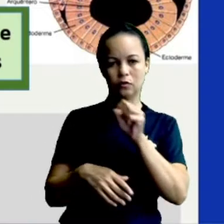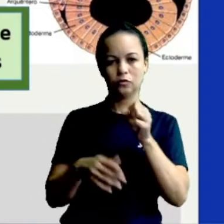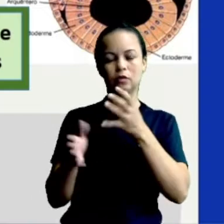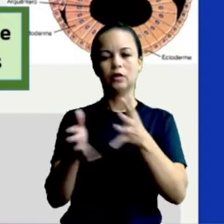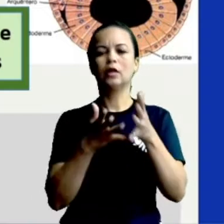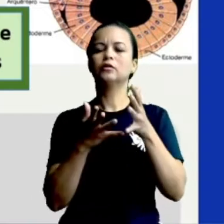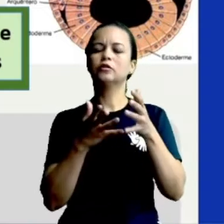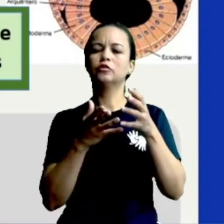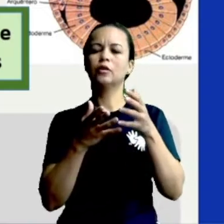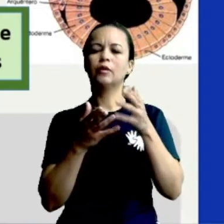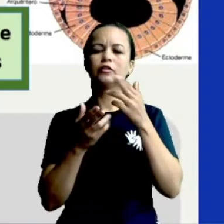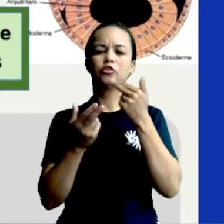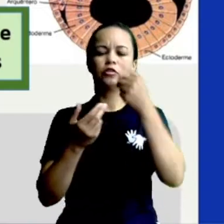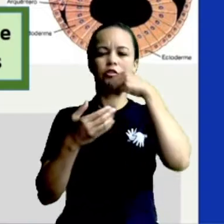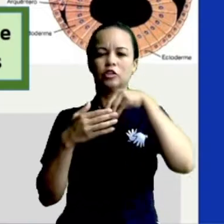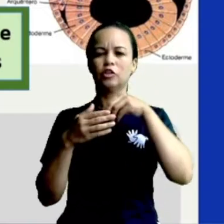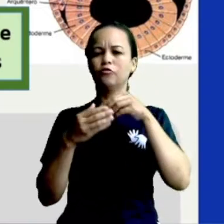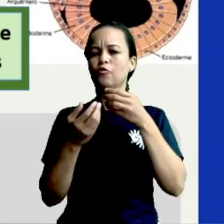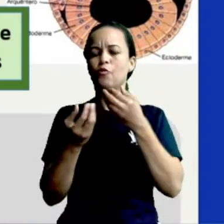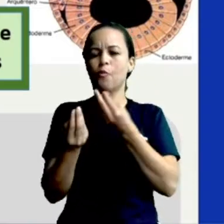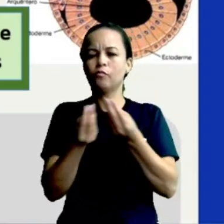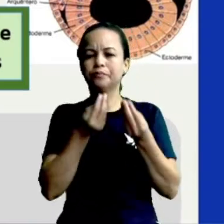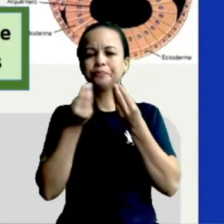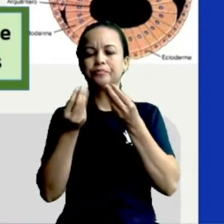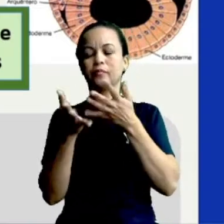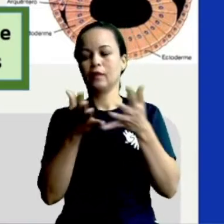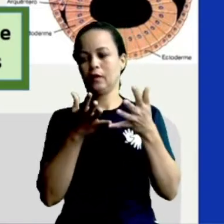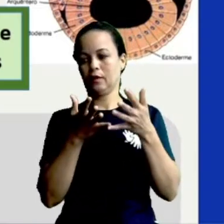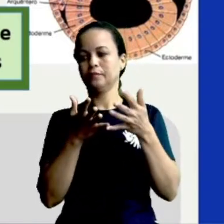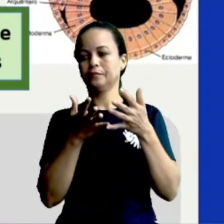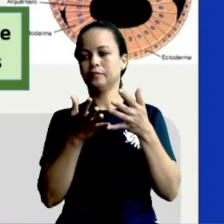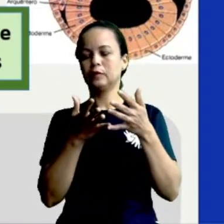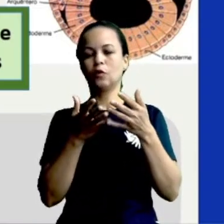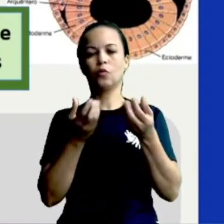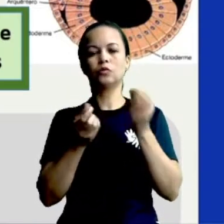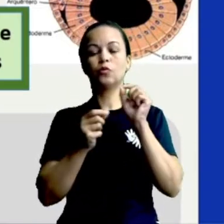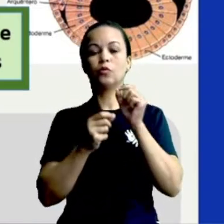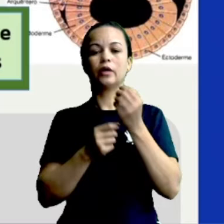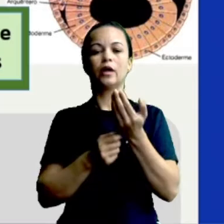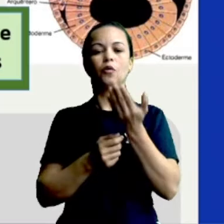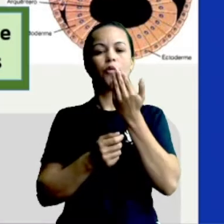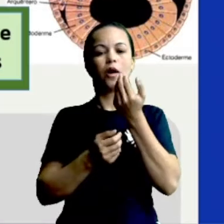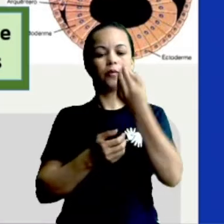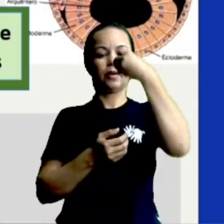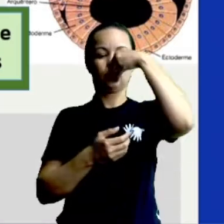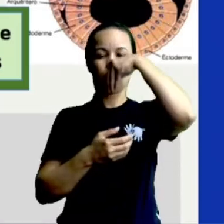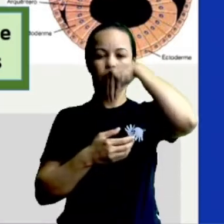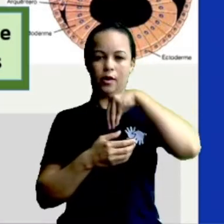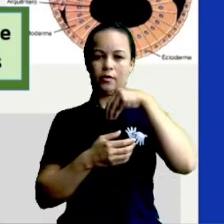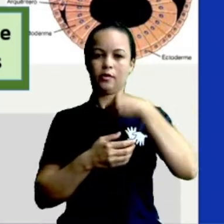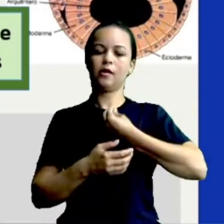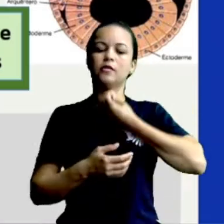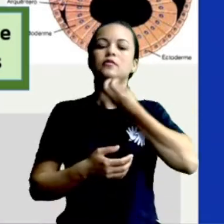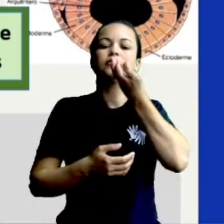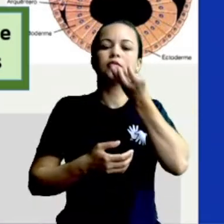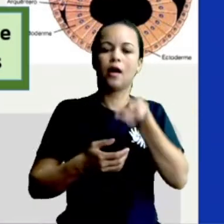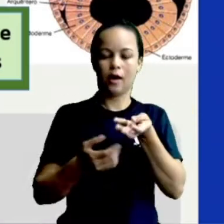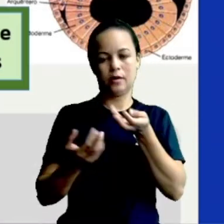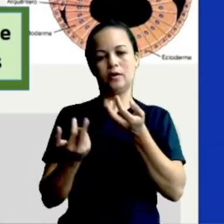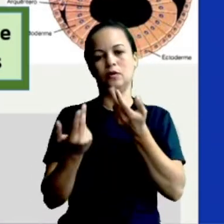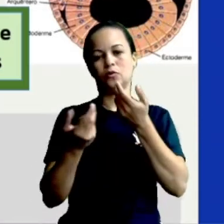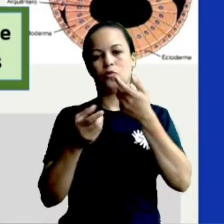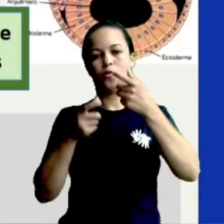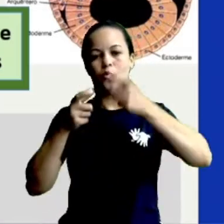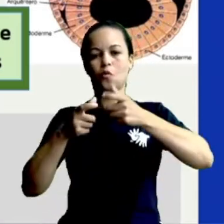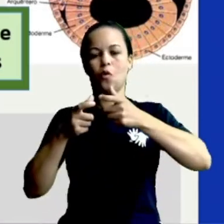incompleto, como os dos quinidários, em que o alimento entra e sai pela mesma abertura. A partir de